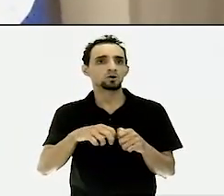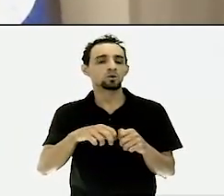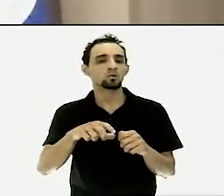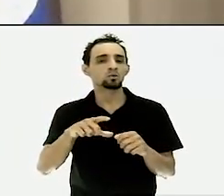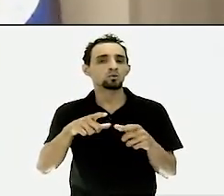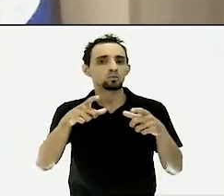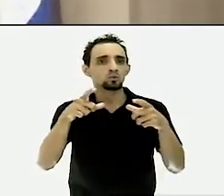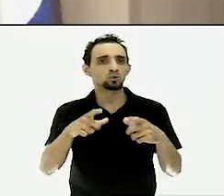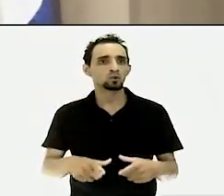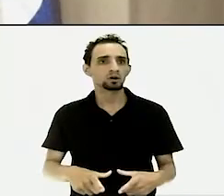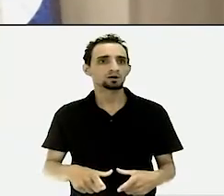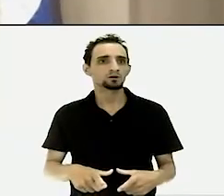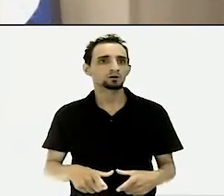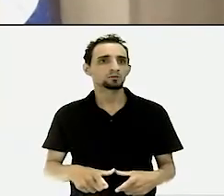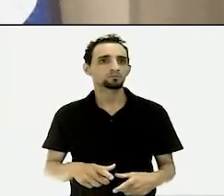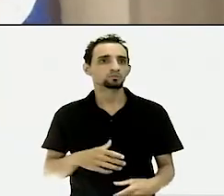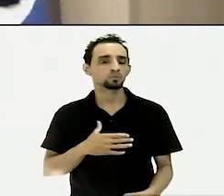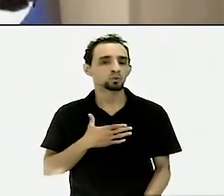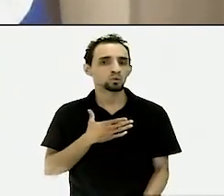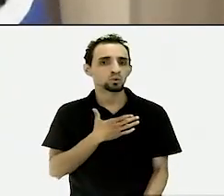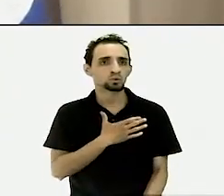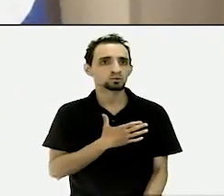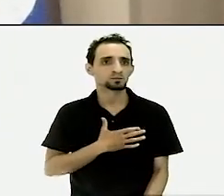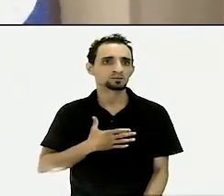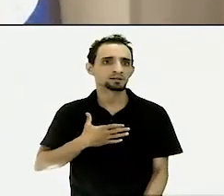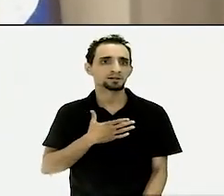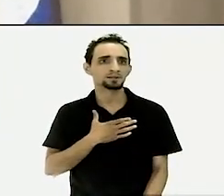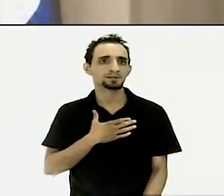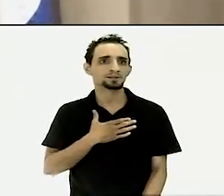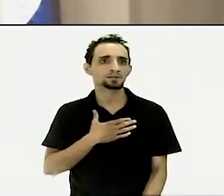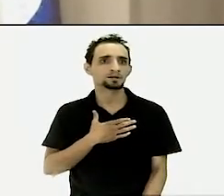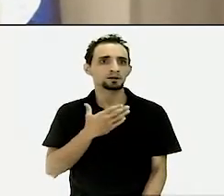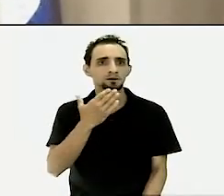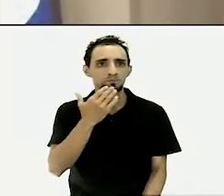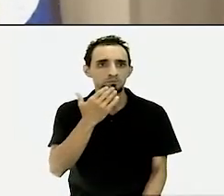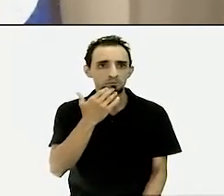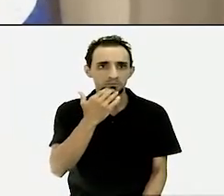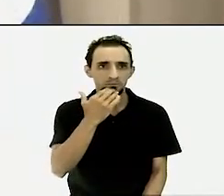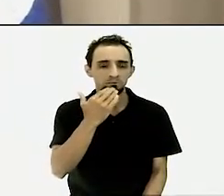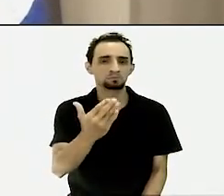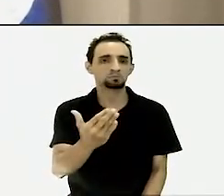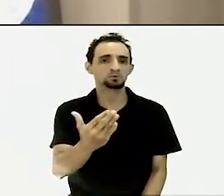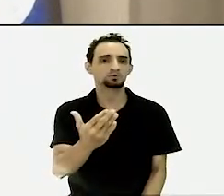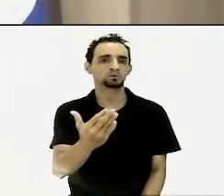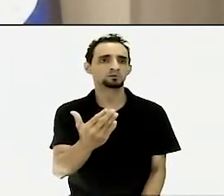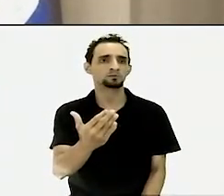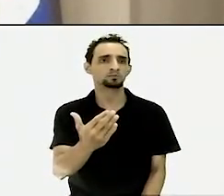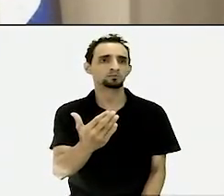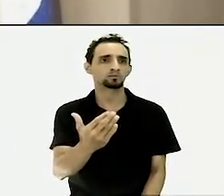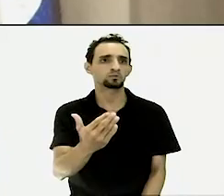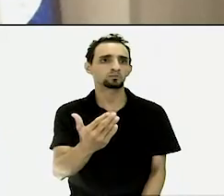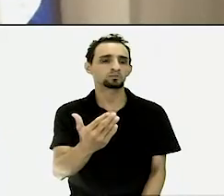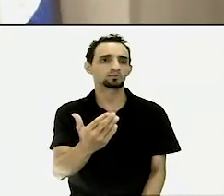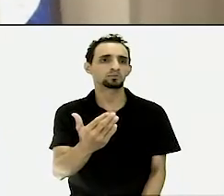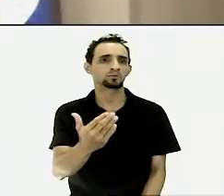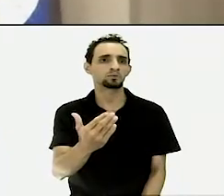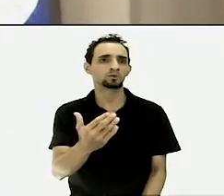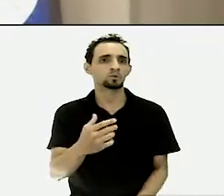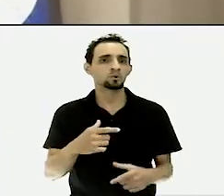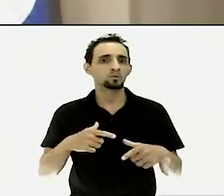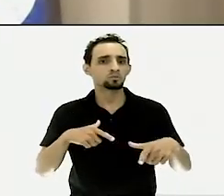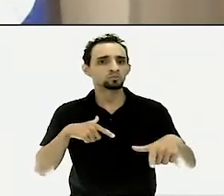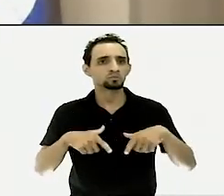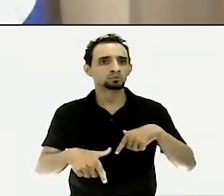eu gostaria que fosse já entregue logo de manhã a senha. Porque tem pessoas que às vezes trabalham, mas tem pessoas que não trabalham. Então,